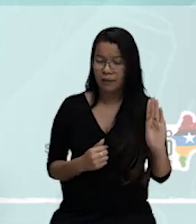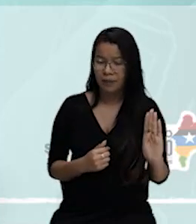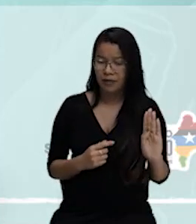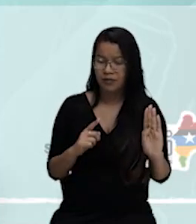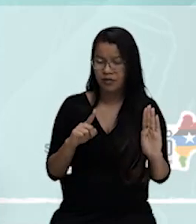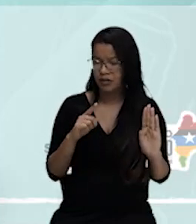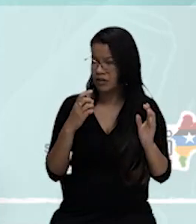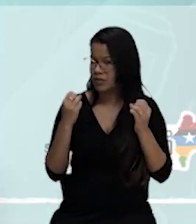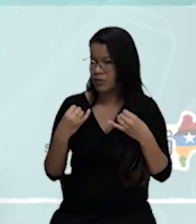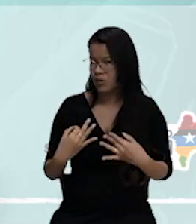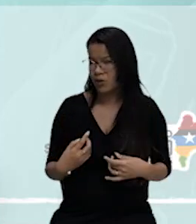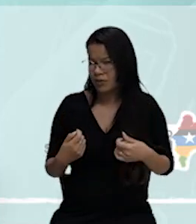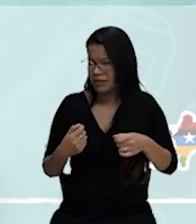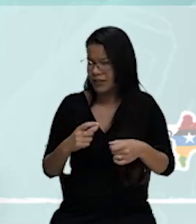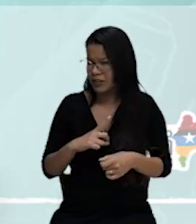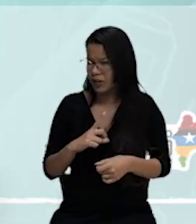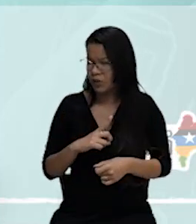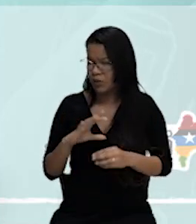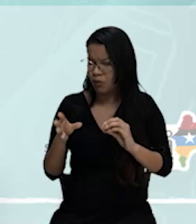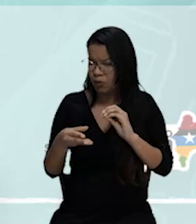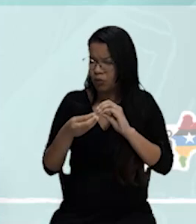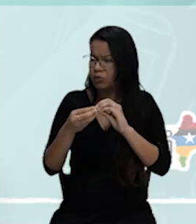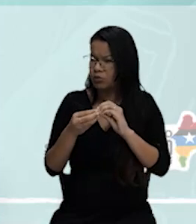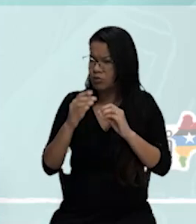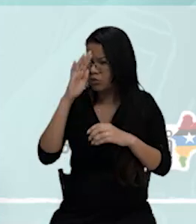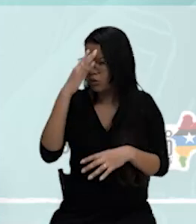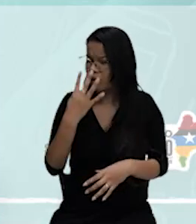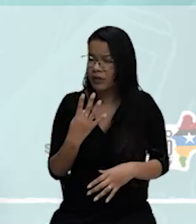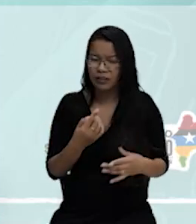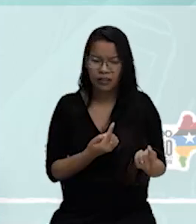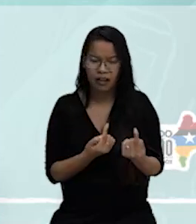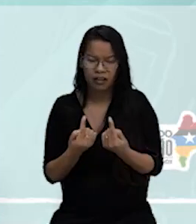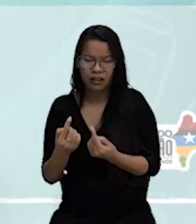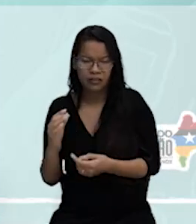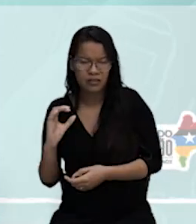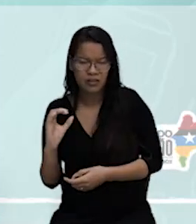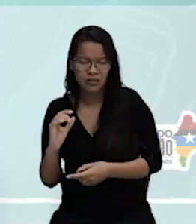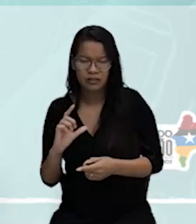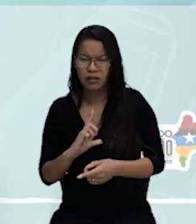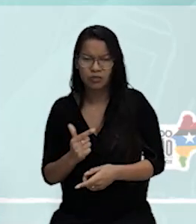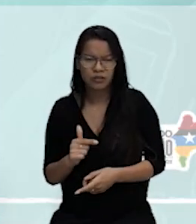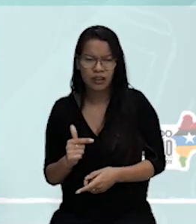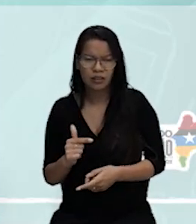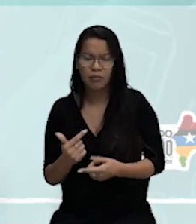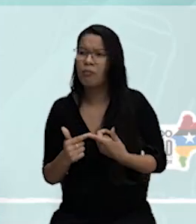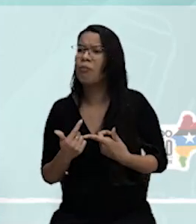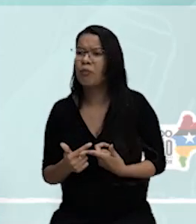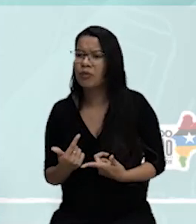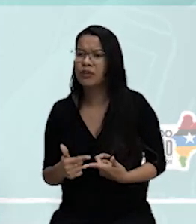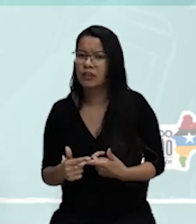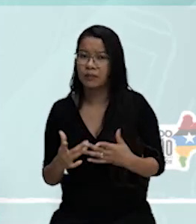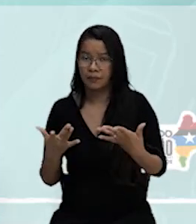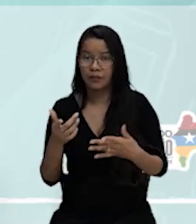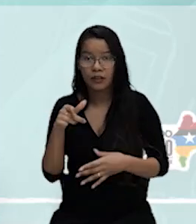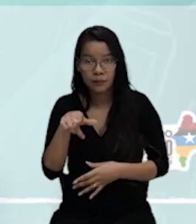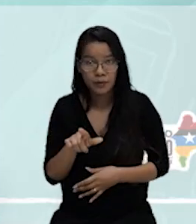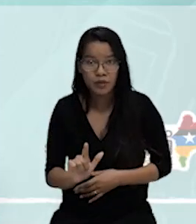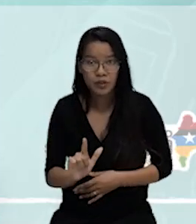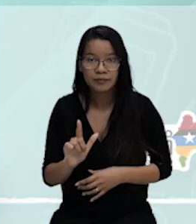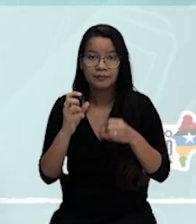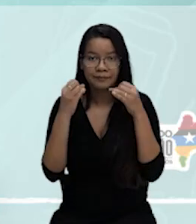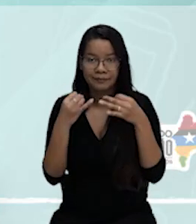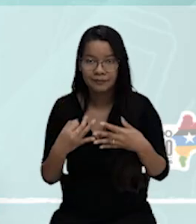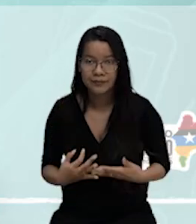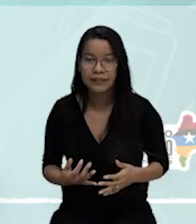ter o conjunto solução. Aqui não, por quê? Vamos repetir. Lá nas duas primeiras letras, eu tinha uma